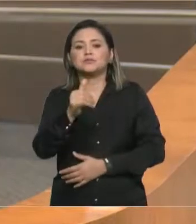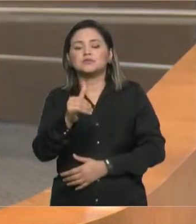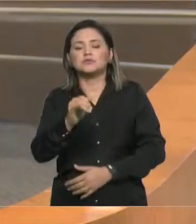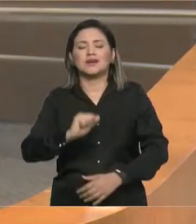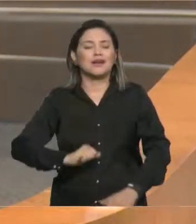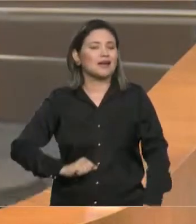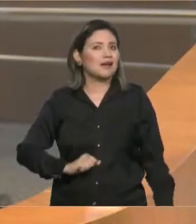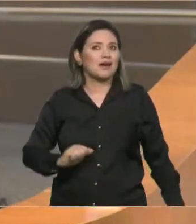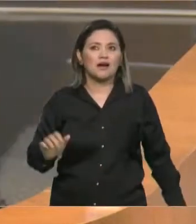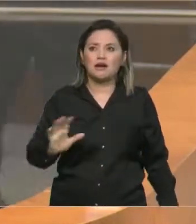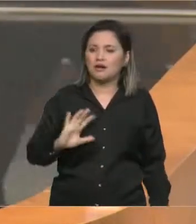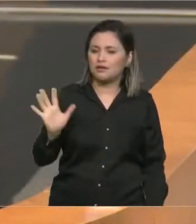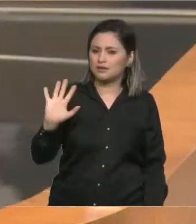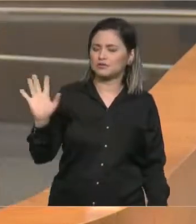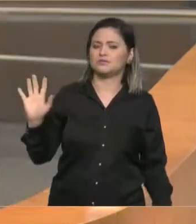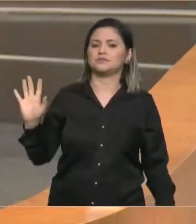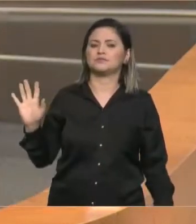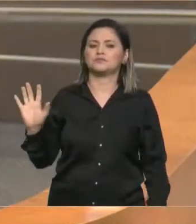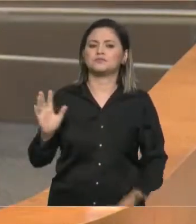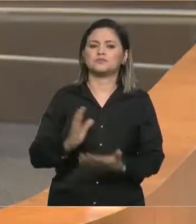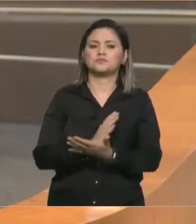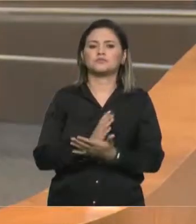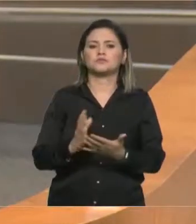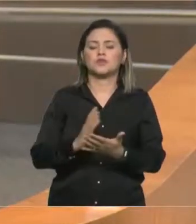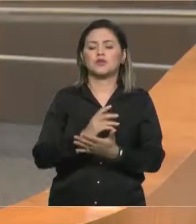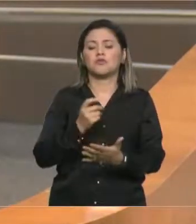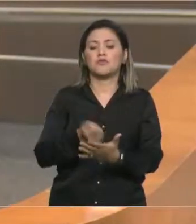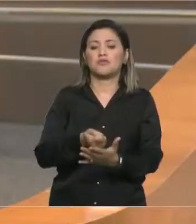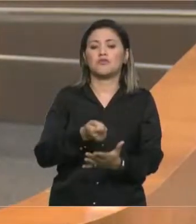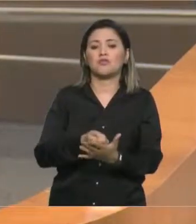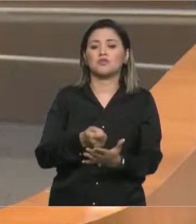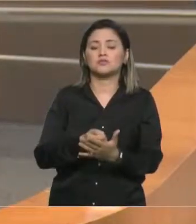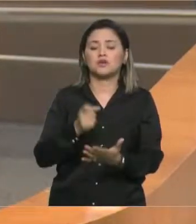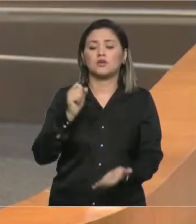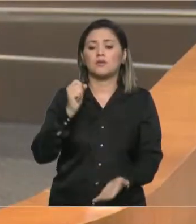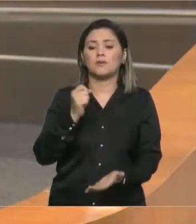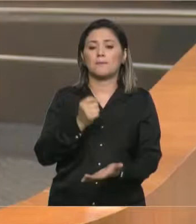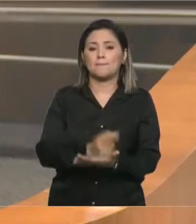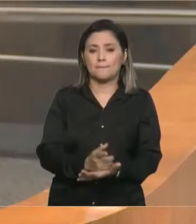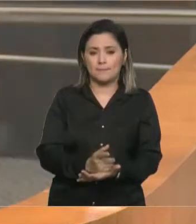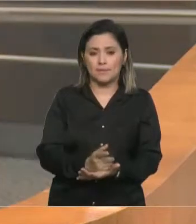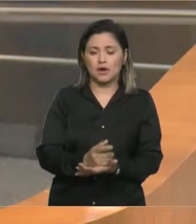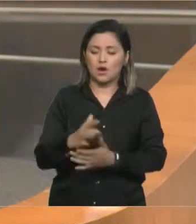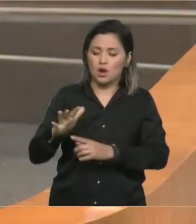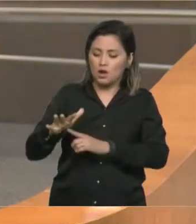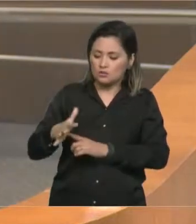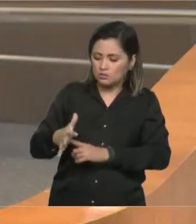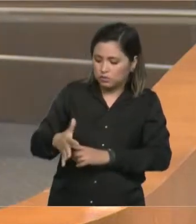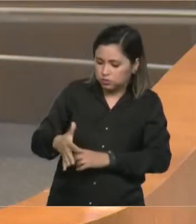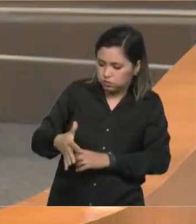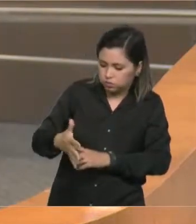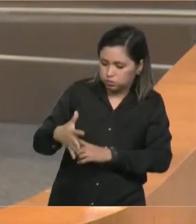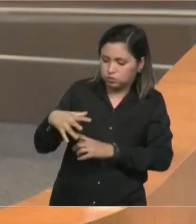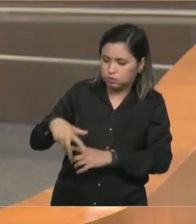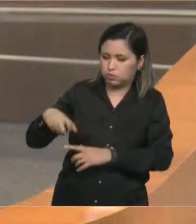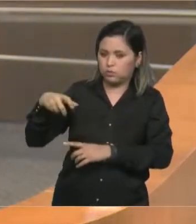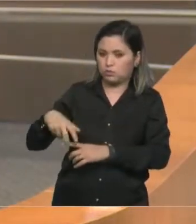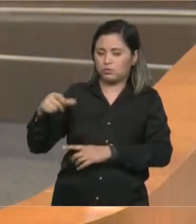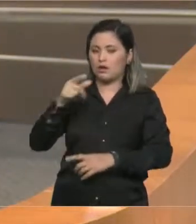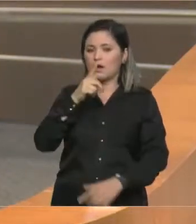Então, muitos deles são forçados a comprar as bombas para conseguir puxar mais água da CAEMA